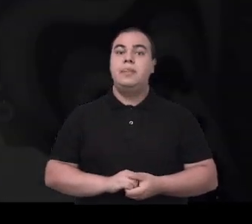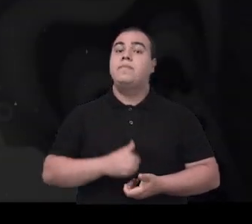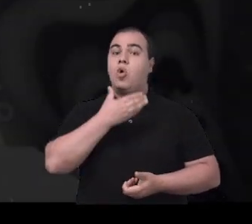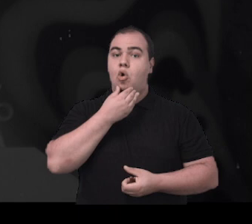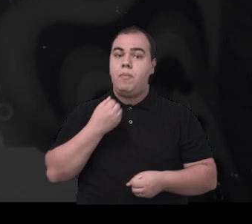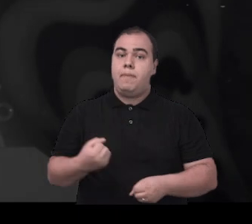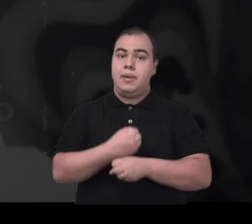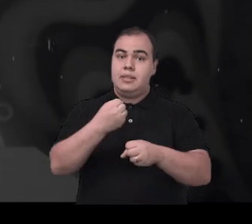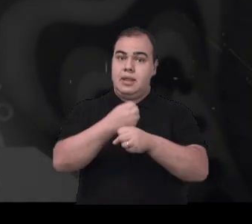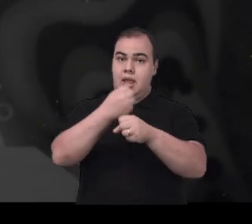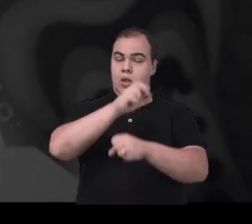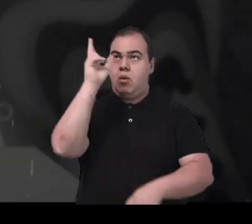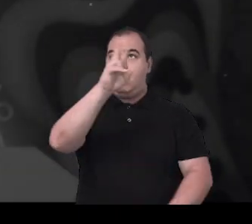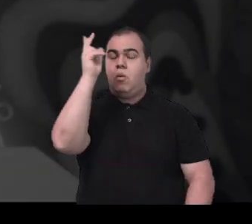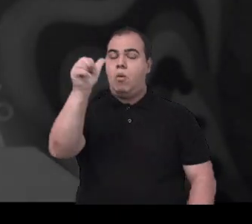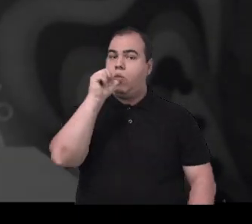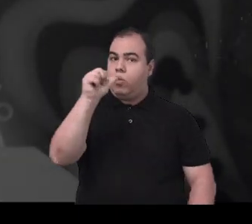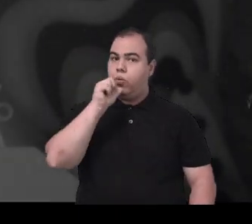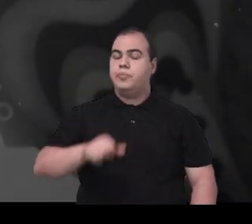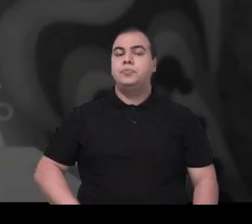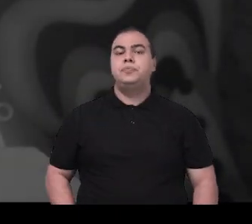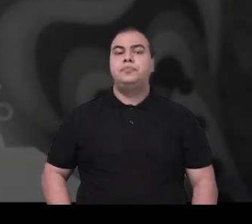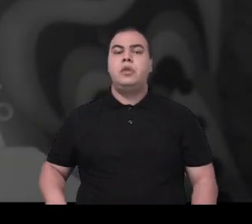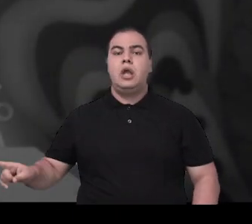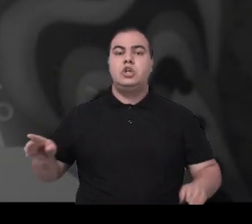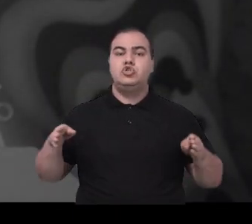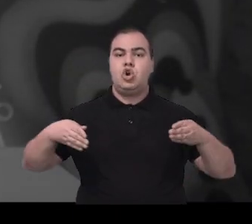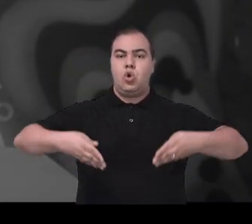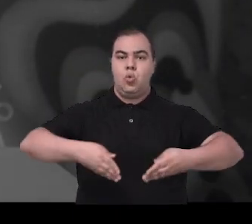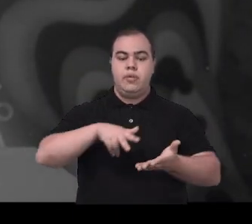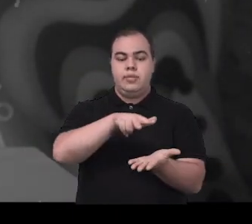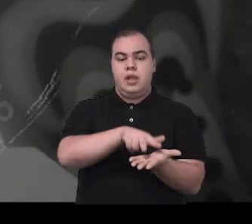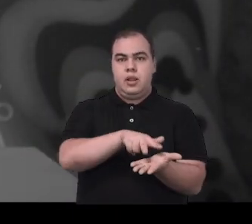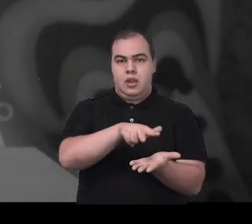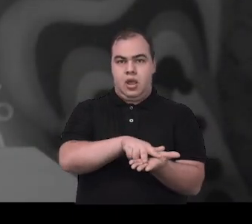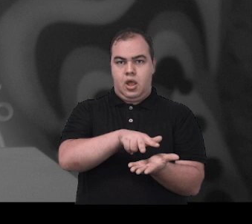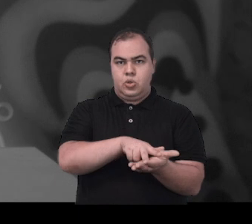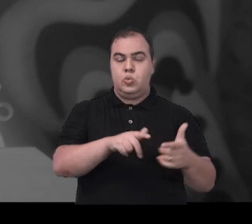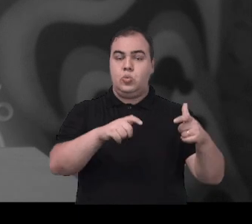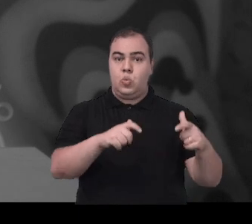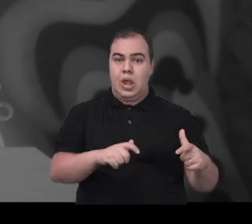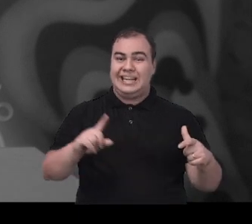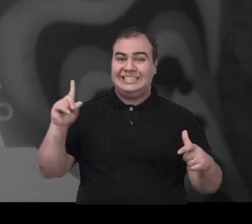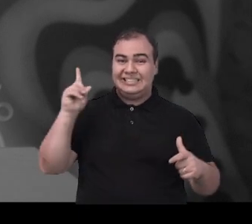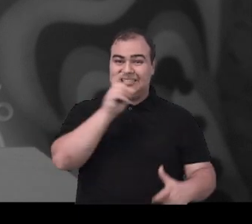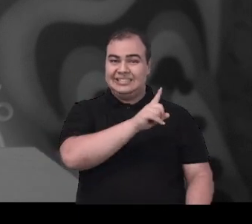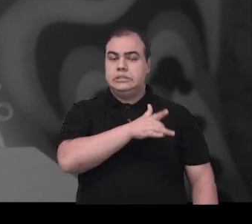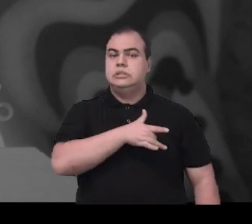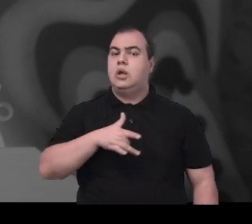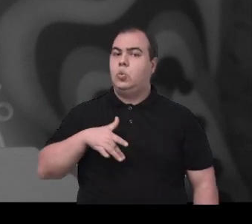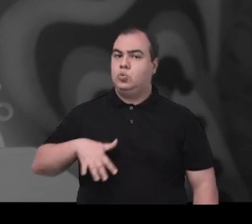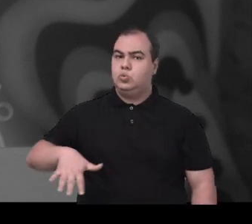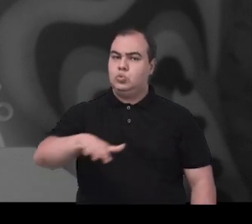era pedreiro, alcoolista. E ele chegou para ser internado na instituição numa situação muito difícil de